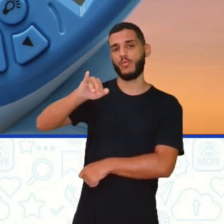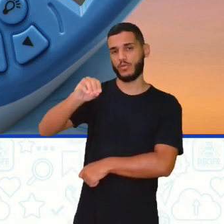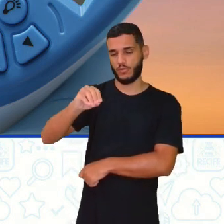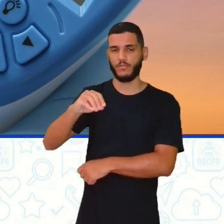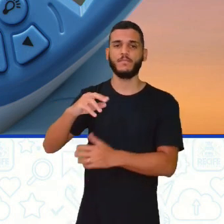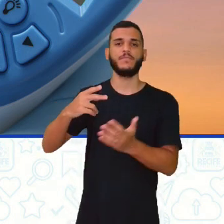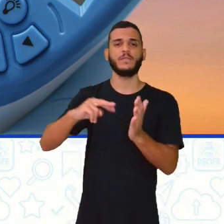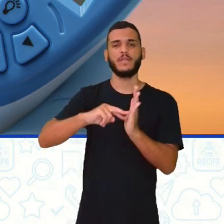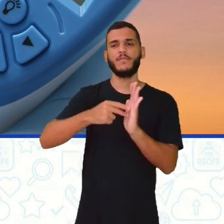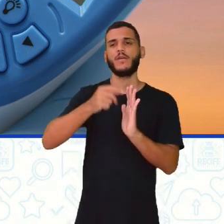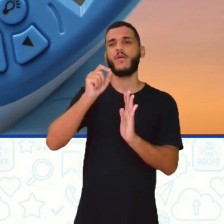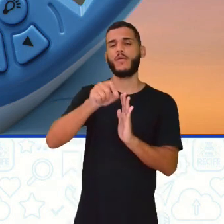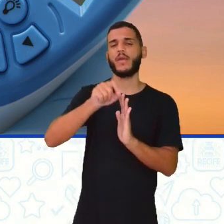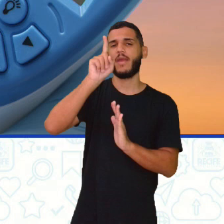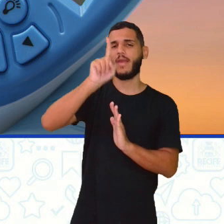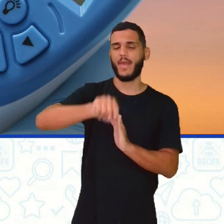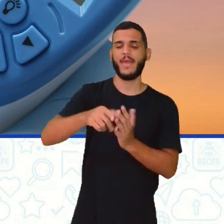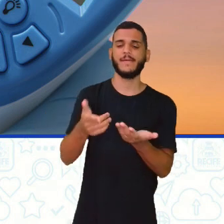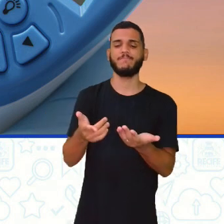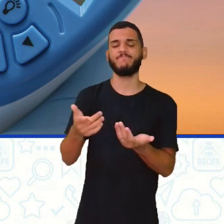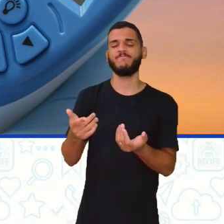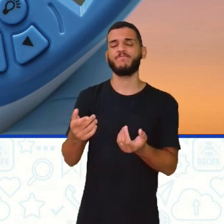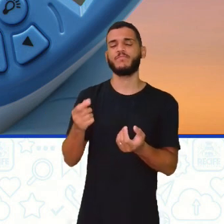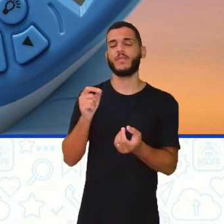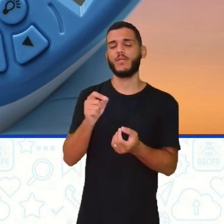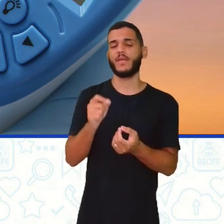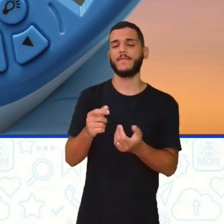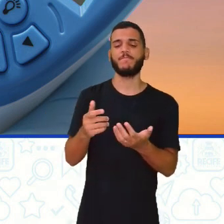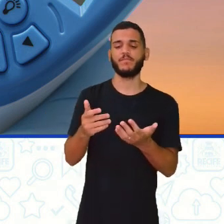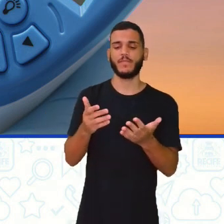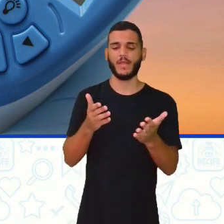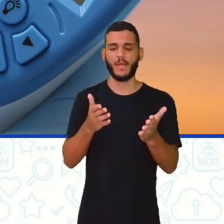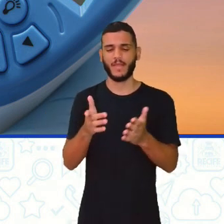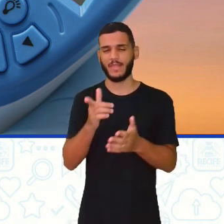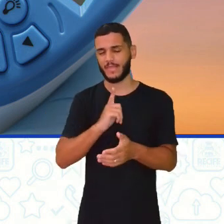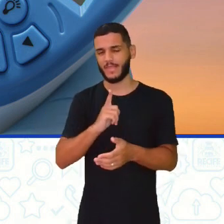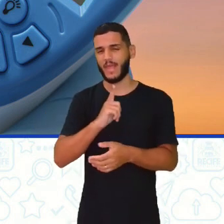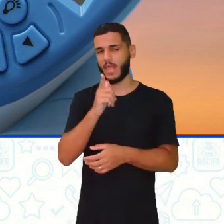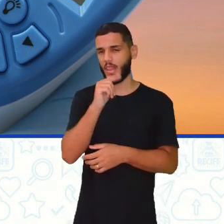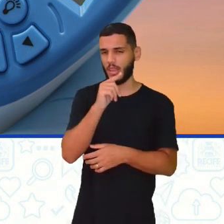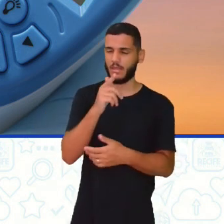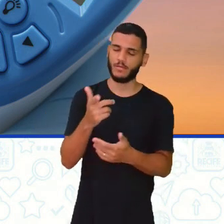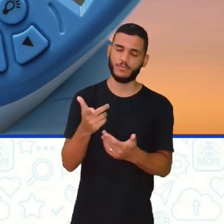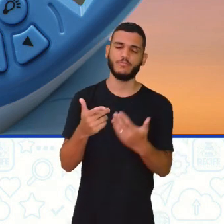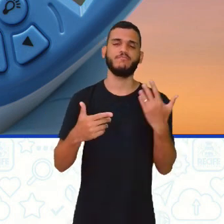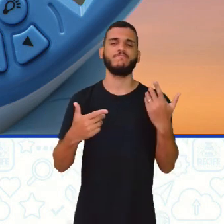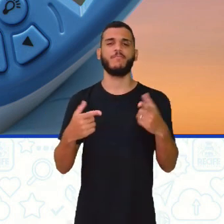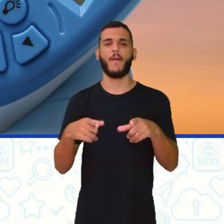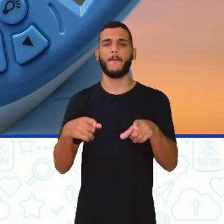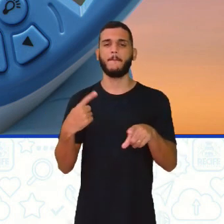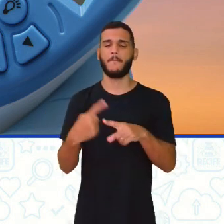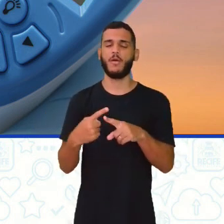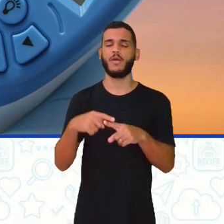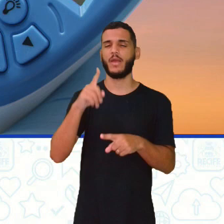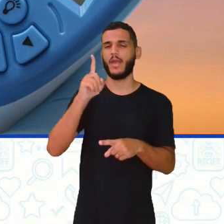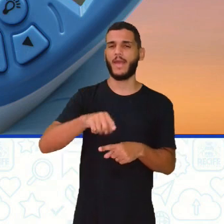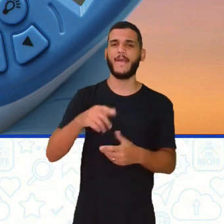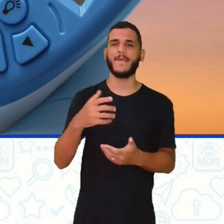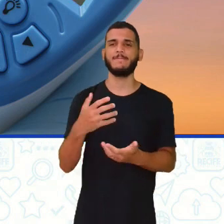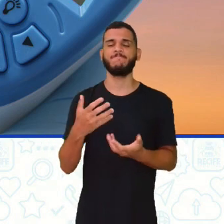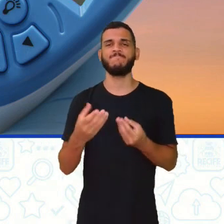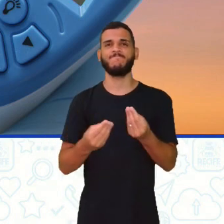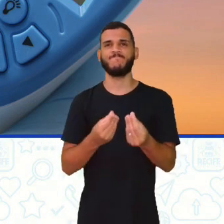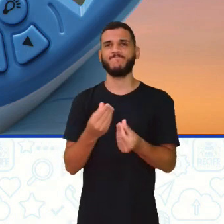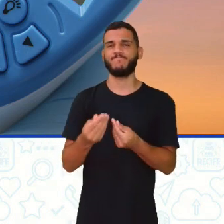estado líquido. A gente pode dizer líquido, mas em alguns livros a gente começa a ver que ele é chamado também de um estado de